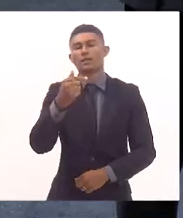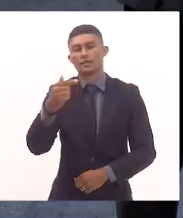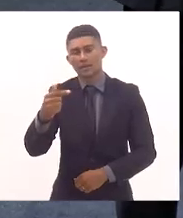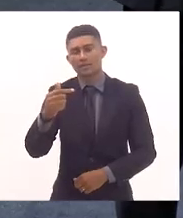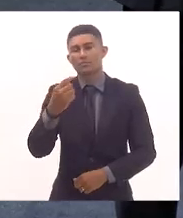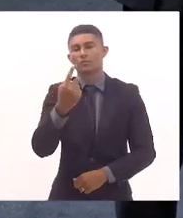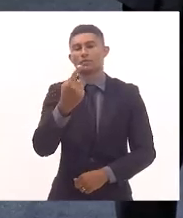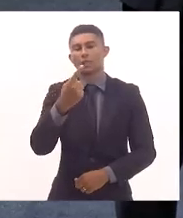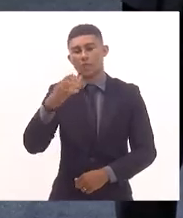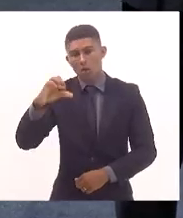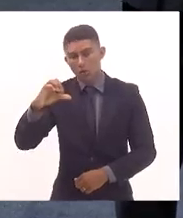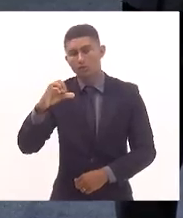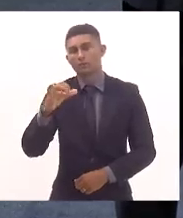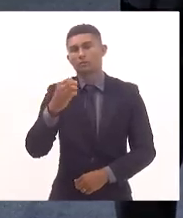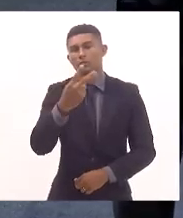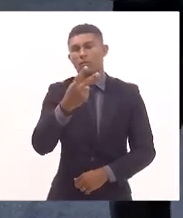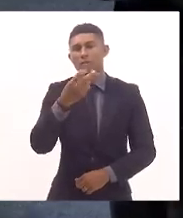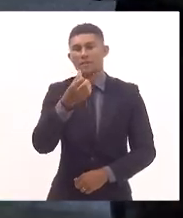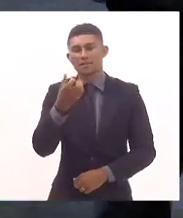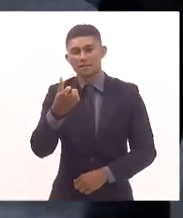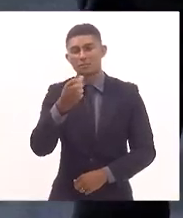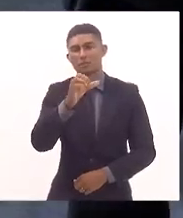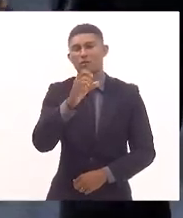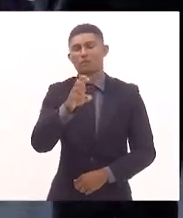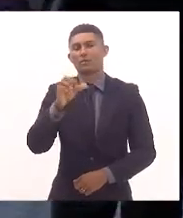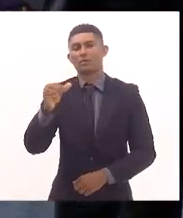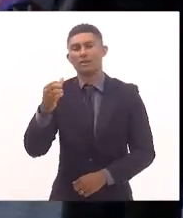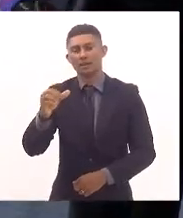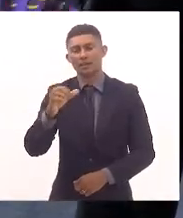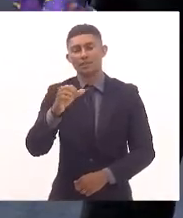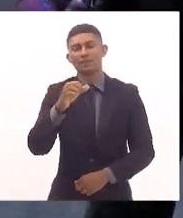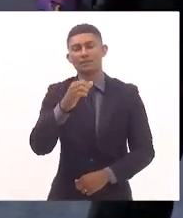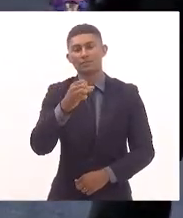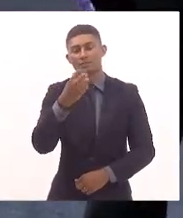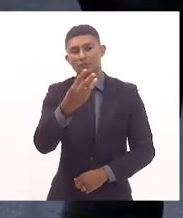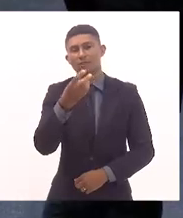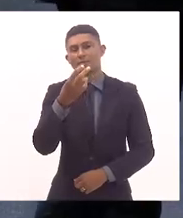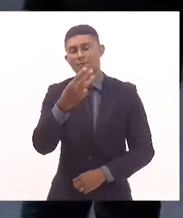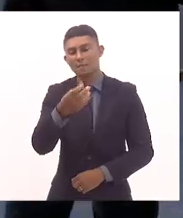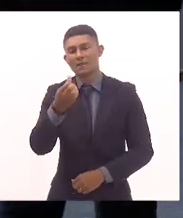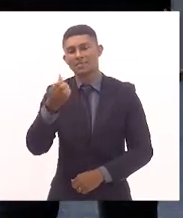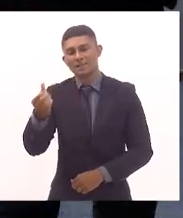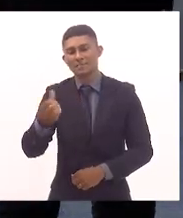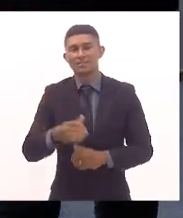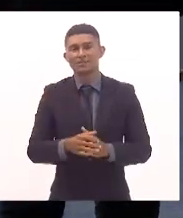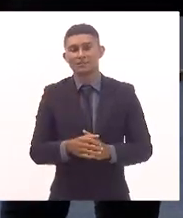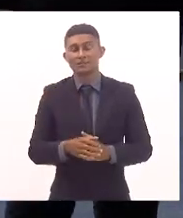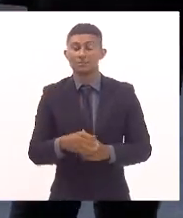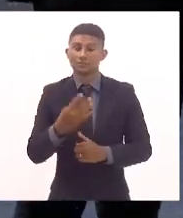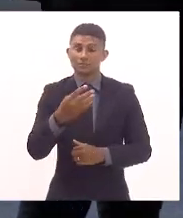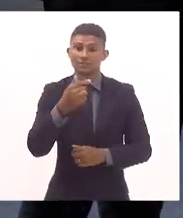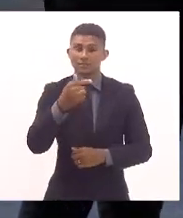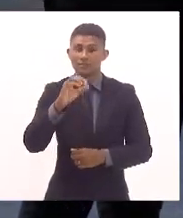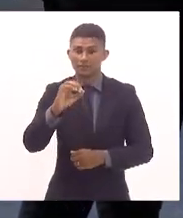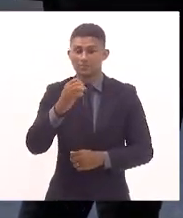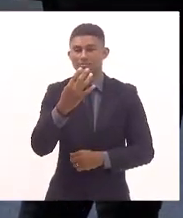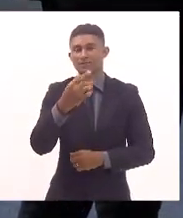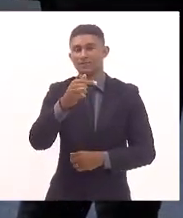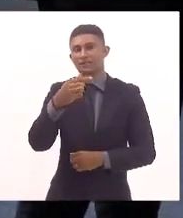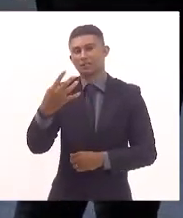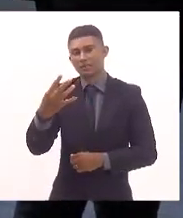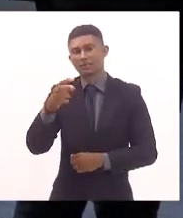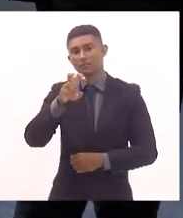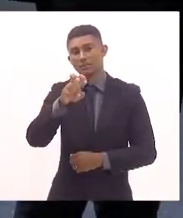219, 265, 266, 268, 294, 366, 367, 388, 470,